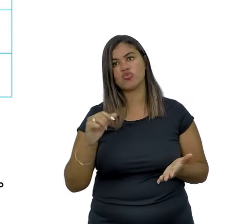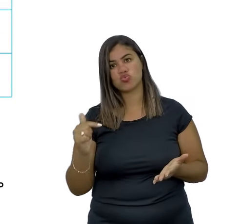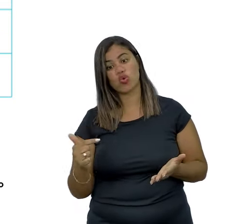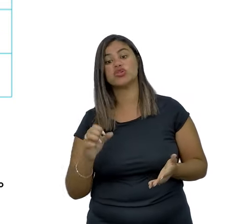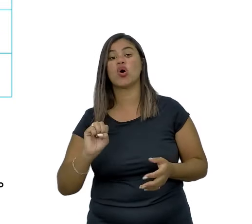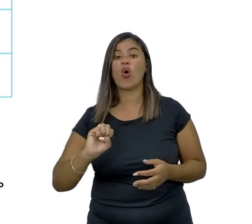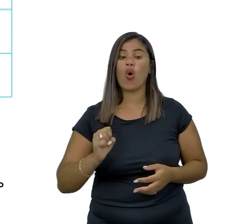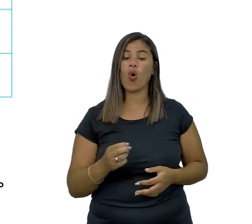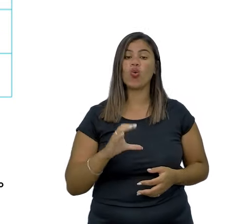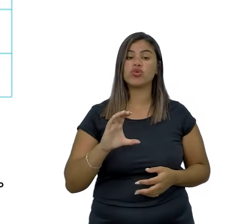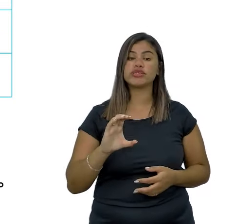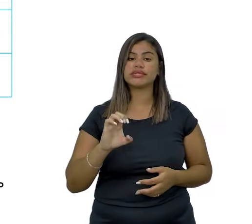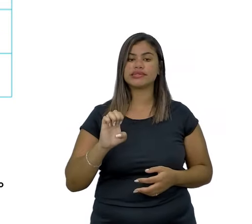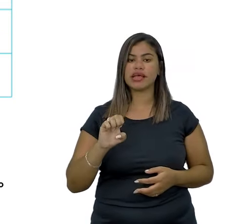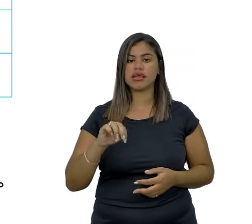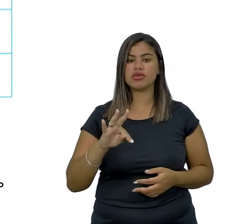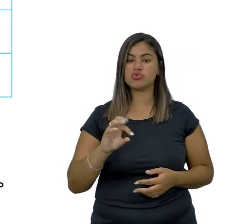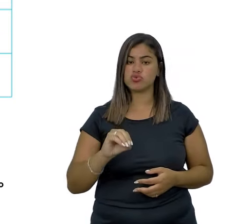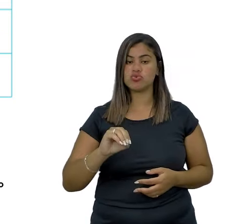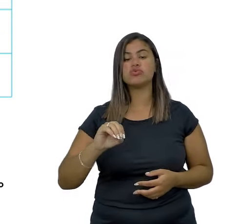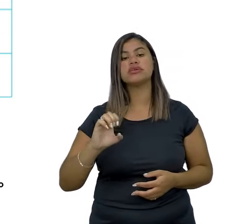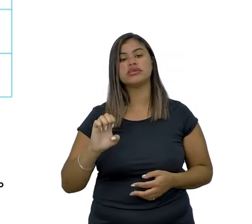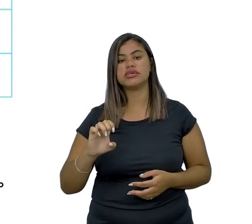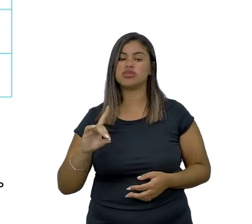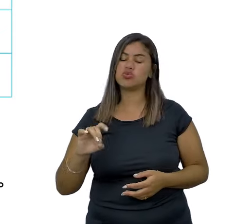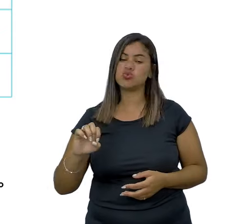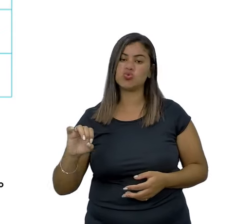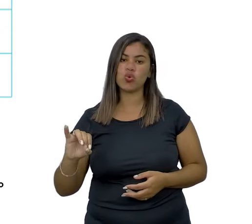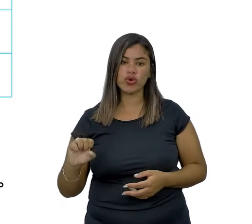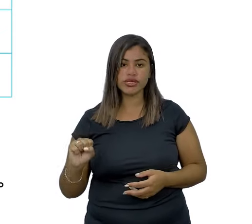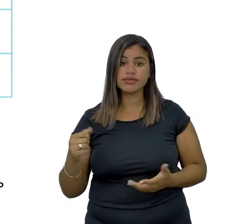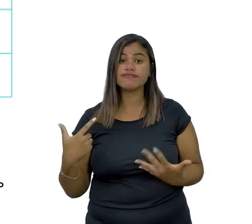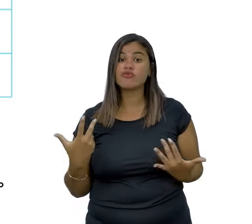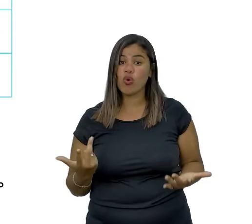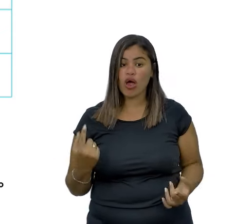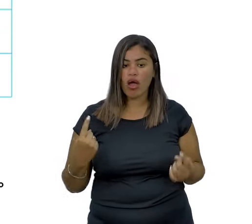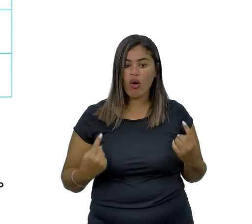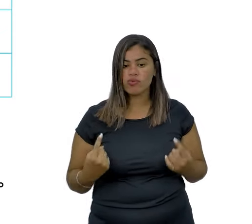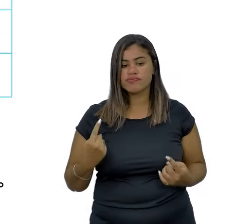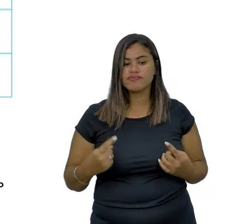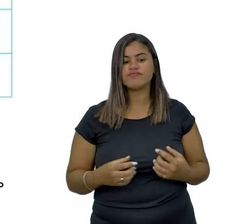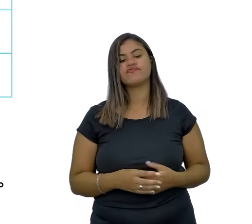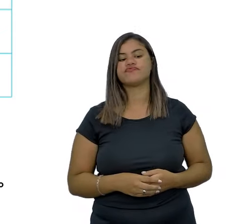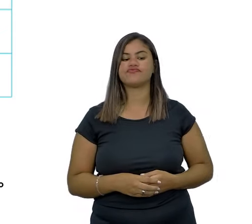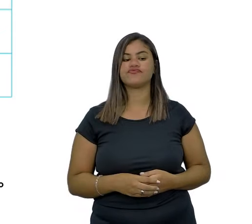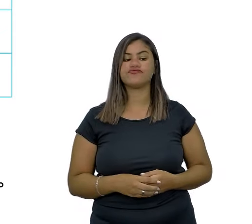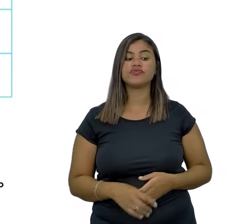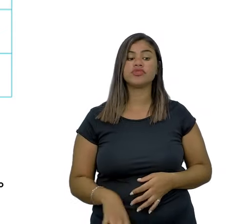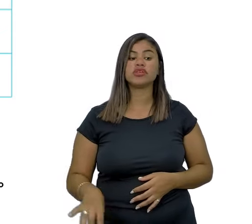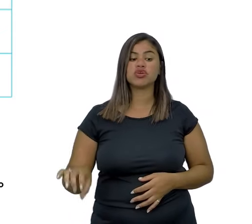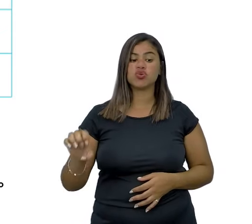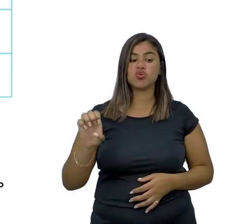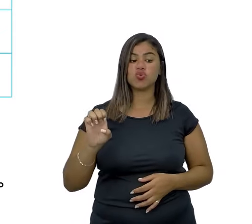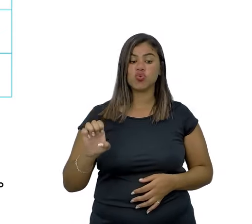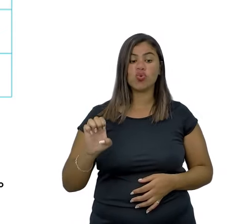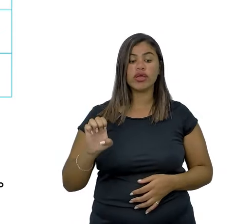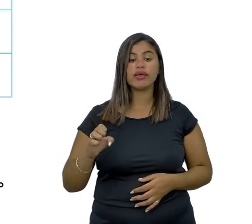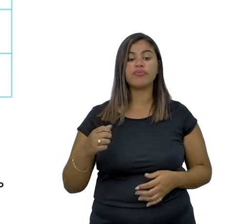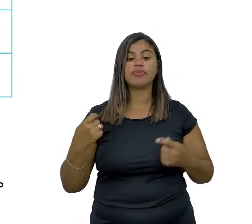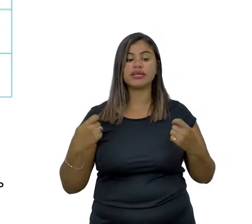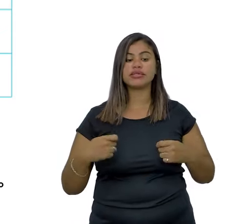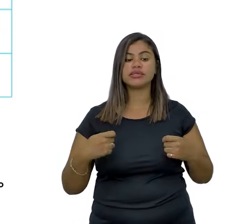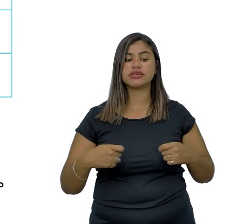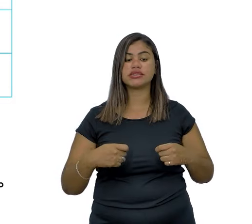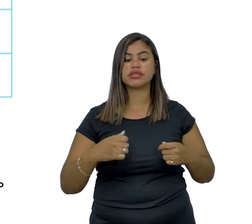observar. No item E, é solicitado que os estudantes façam a recitação dos números de 10 em 10 a partir